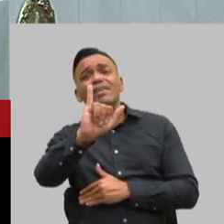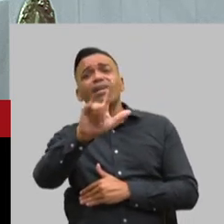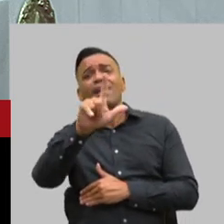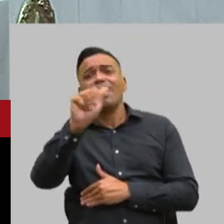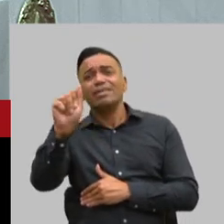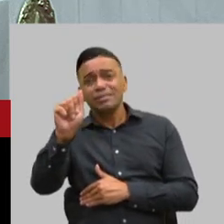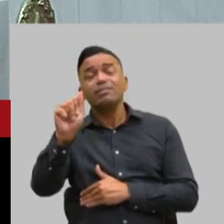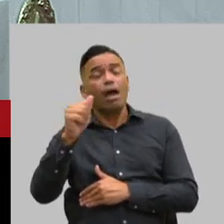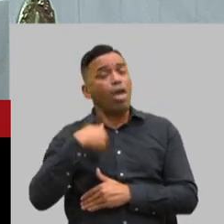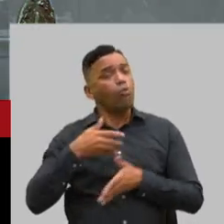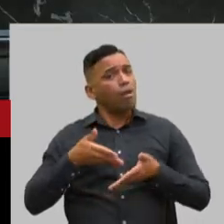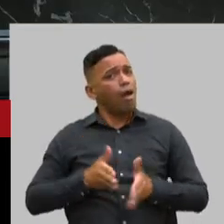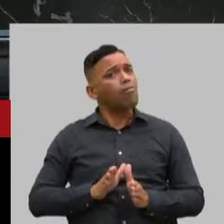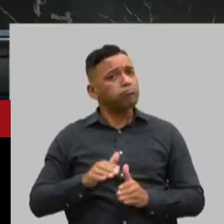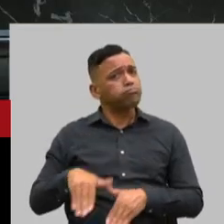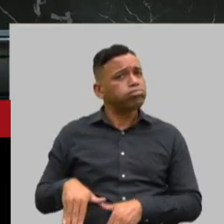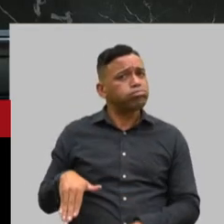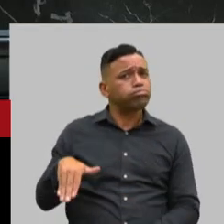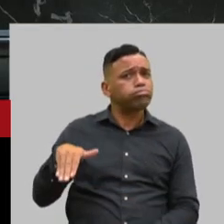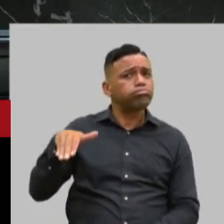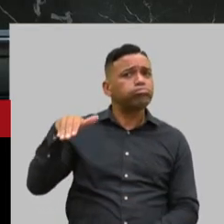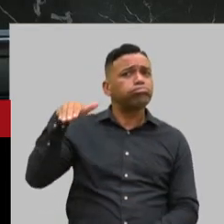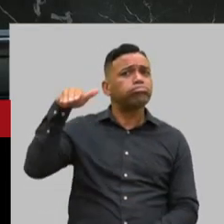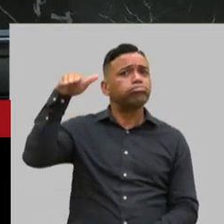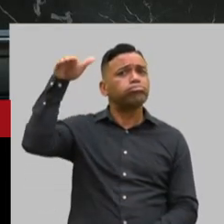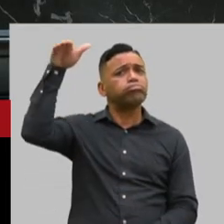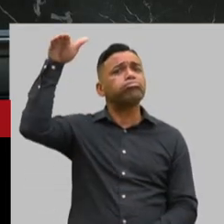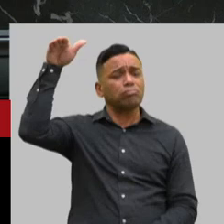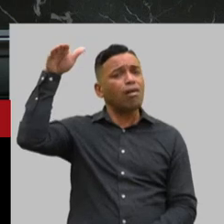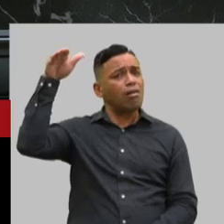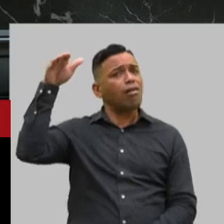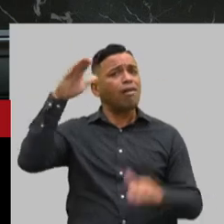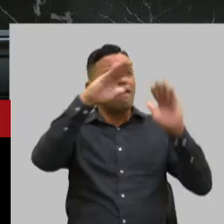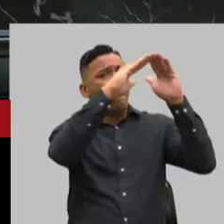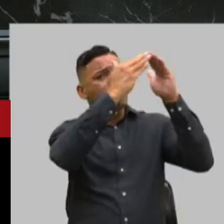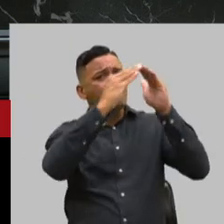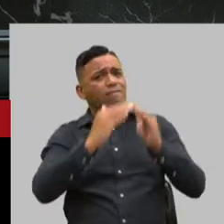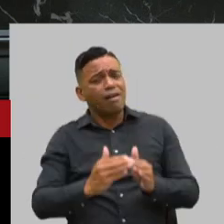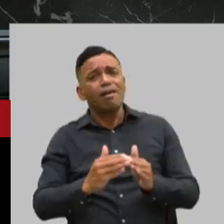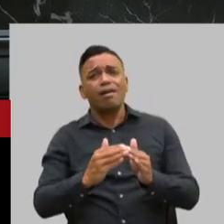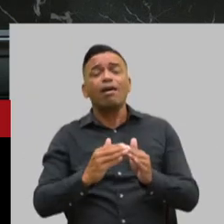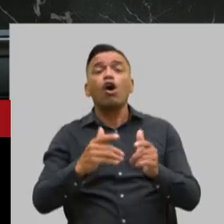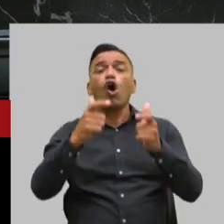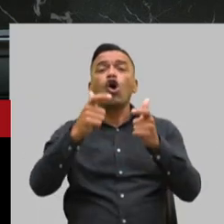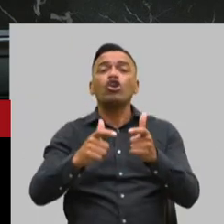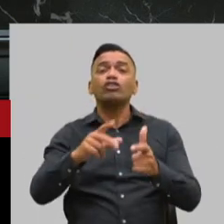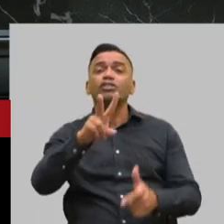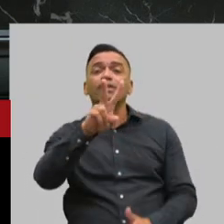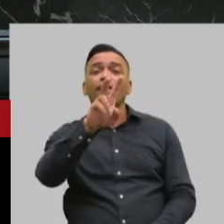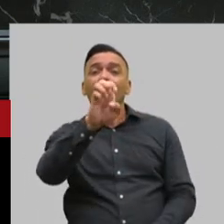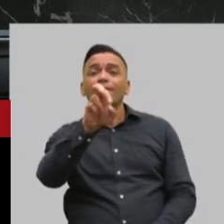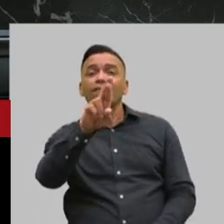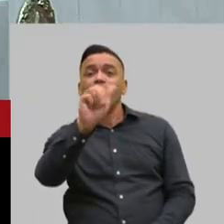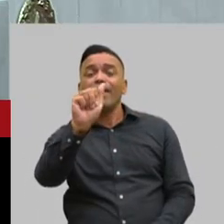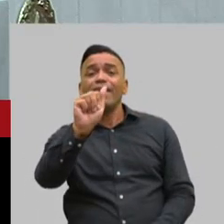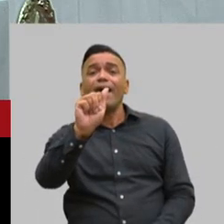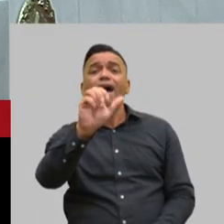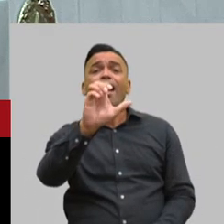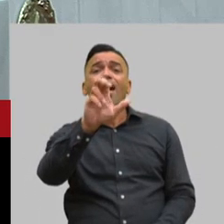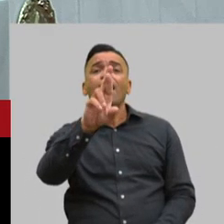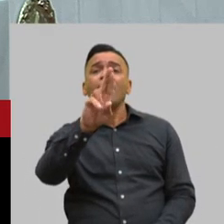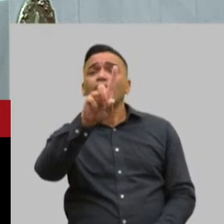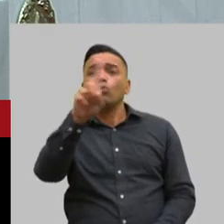venho também. Sou nascida e criada na periferia de Belo Horizonte, no bairro Vera Cruz, na região leste de Belo